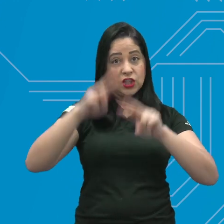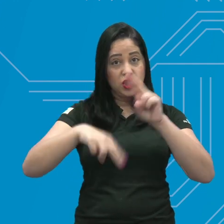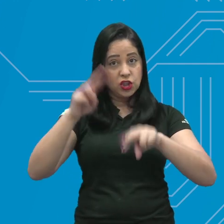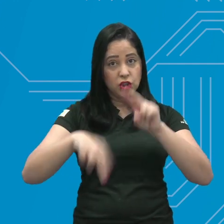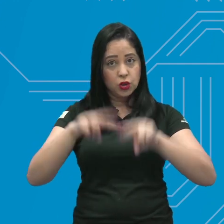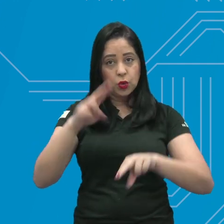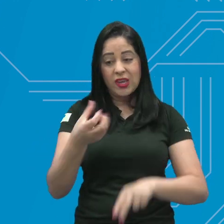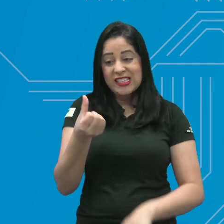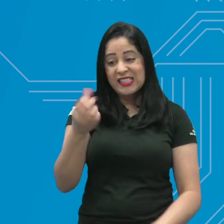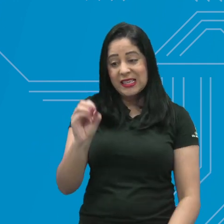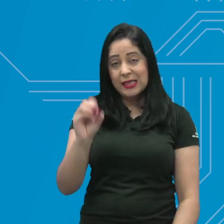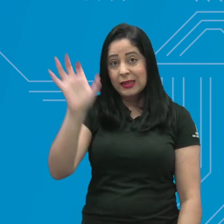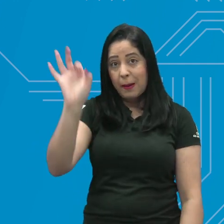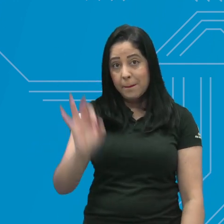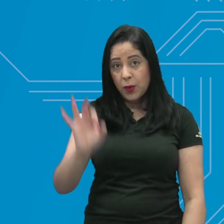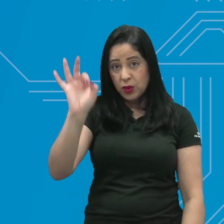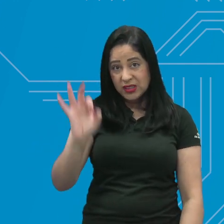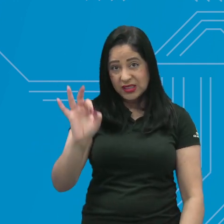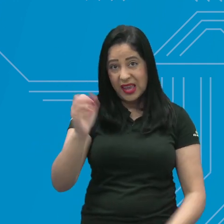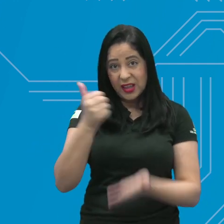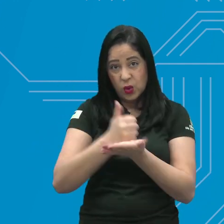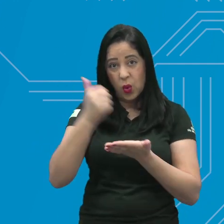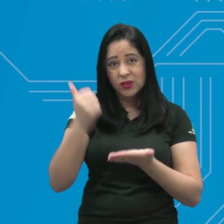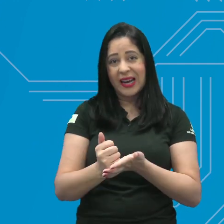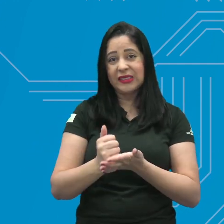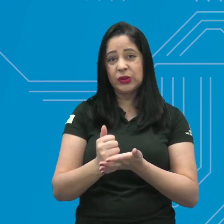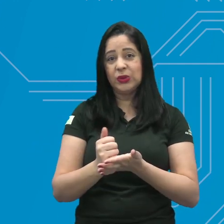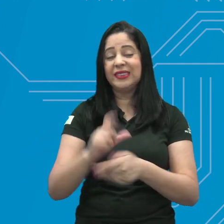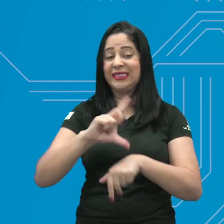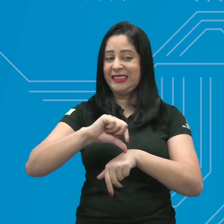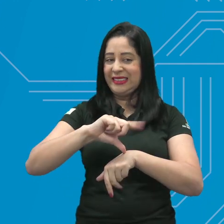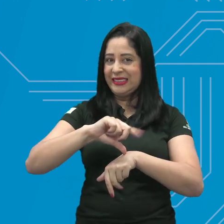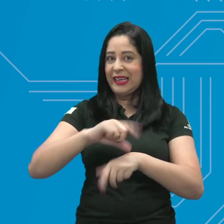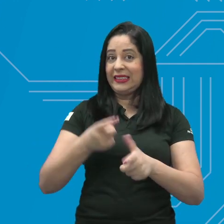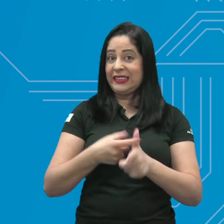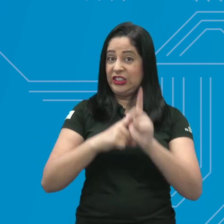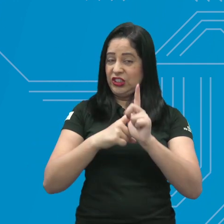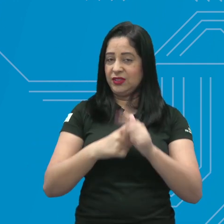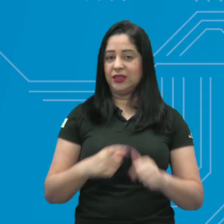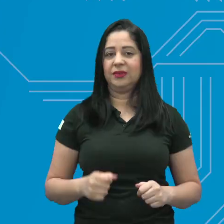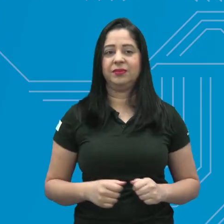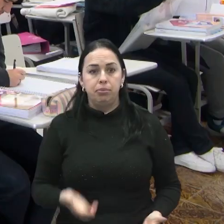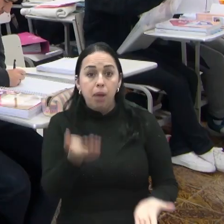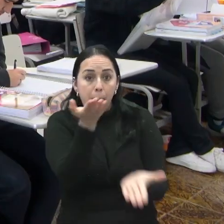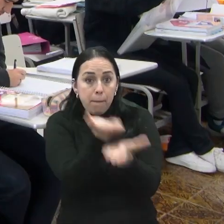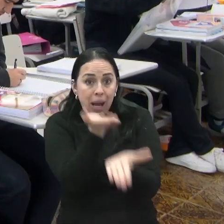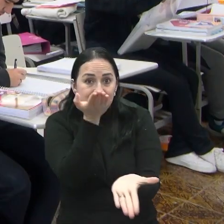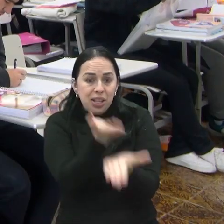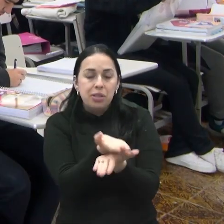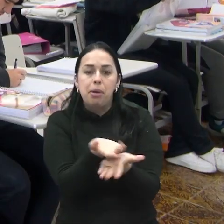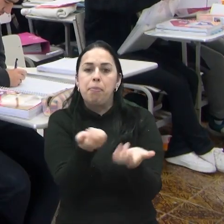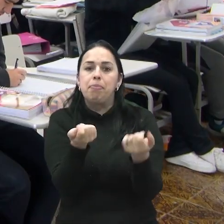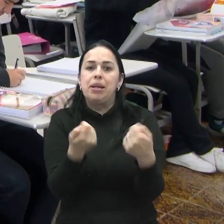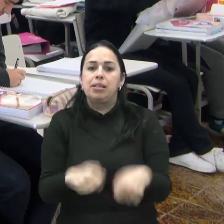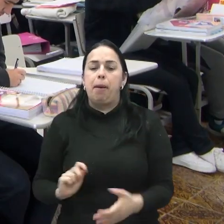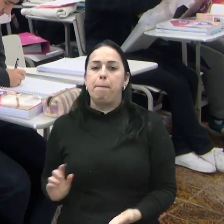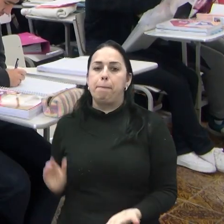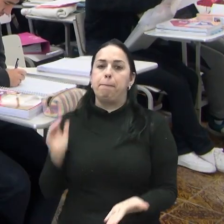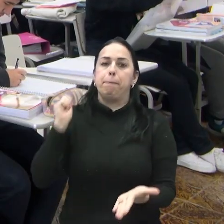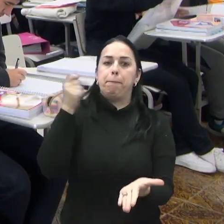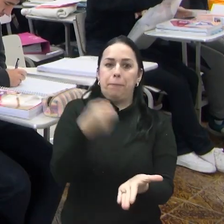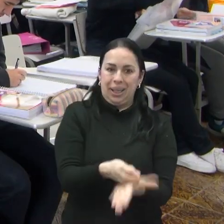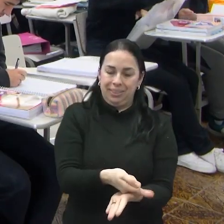inadimplência. Em junho, mais de 60% dos contratos estavam em atraso. Para estudar, é